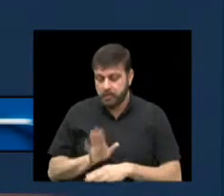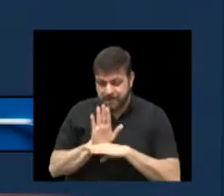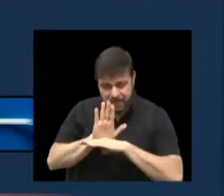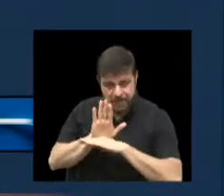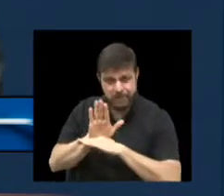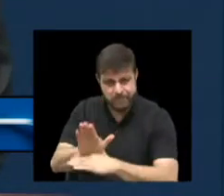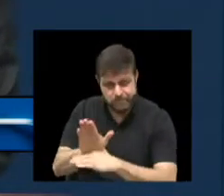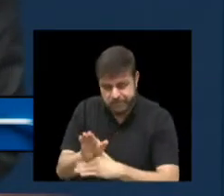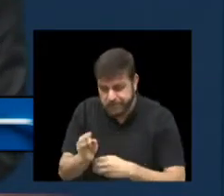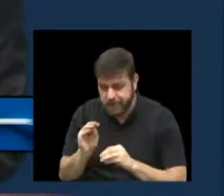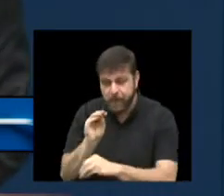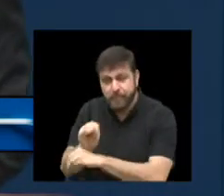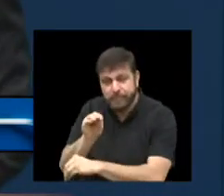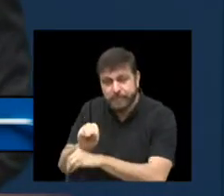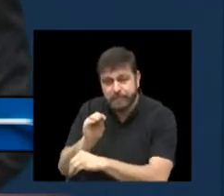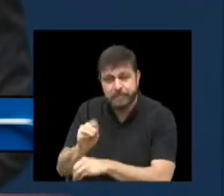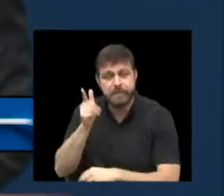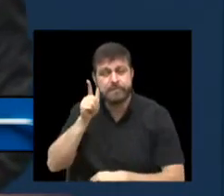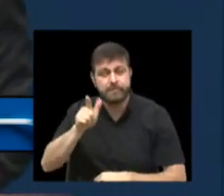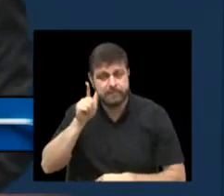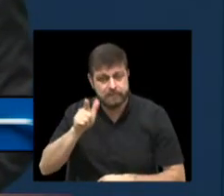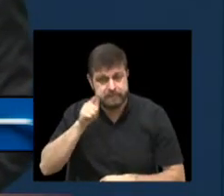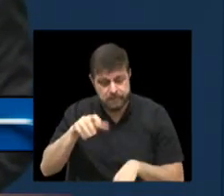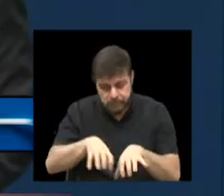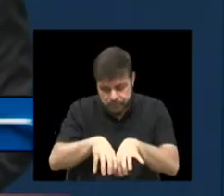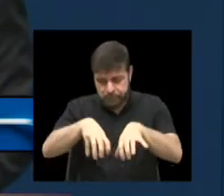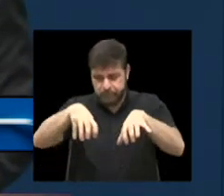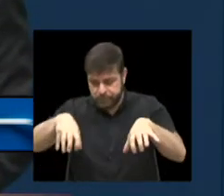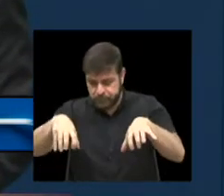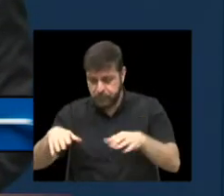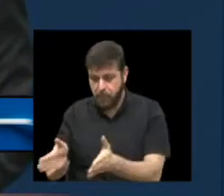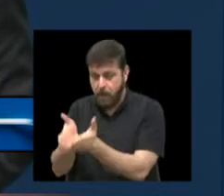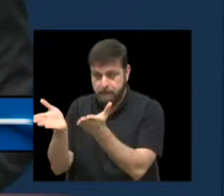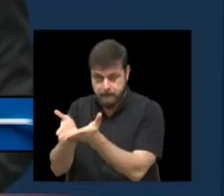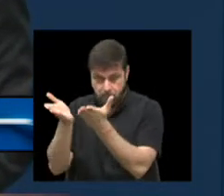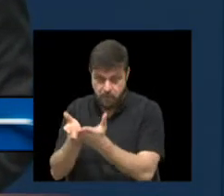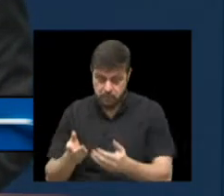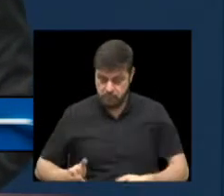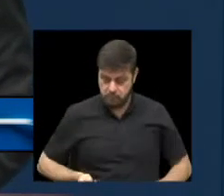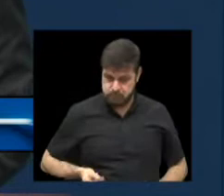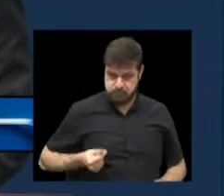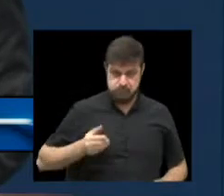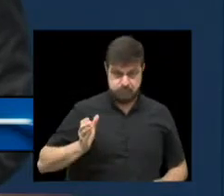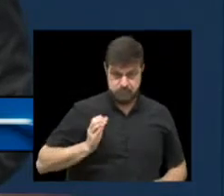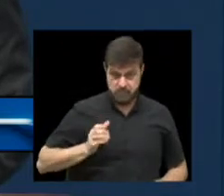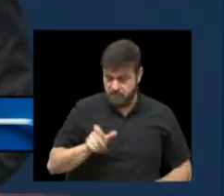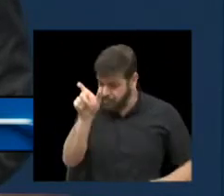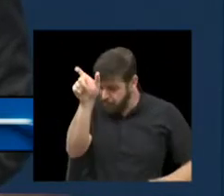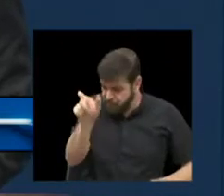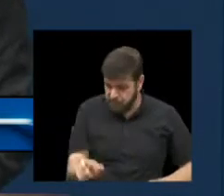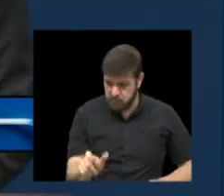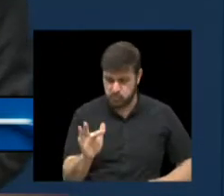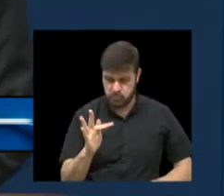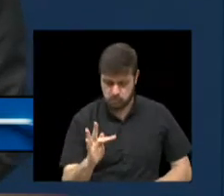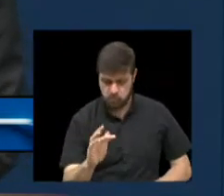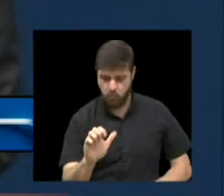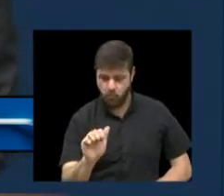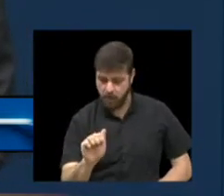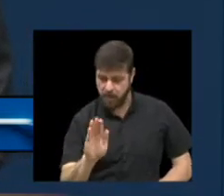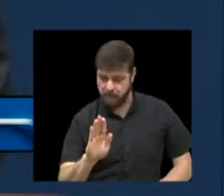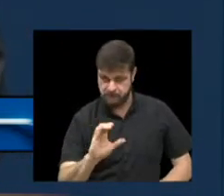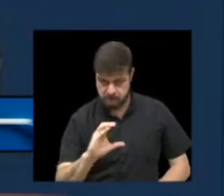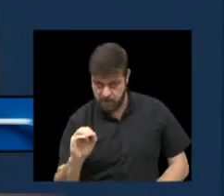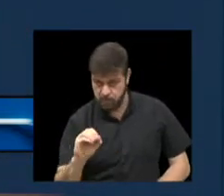tratamento. E mesmo o Fábio Assunção vivendo todas essas condições e inúmeros dependentes VIPs